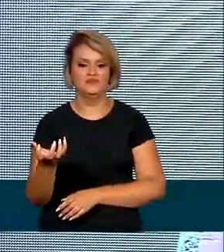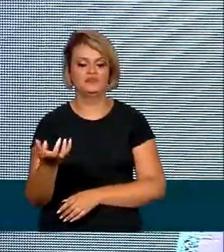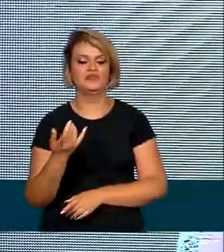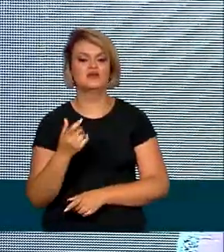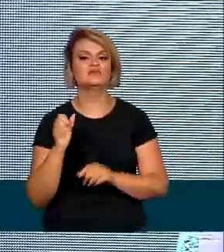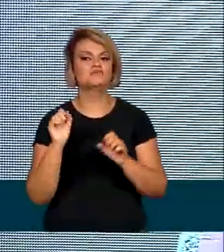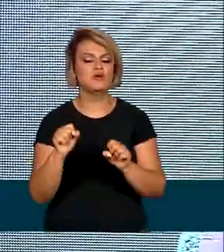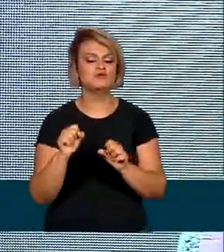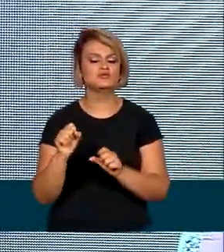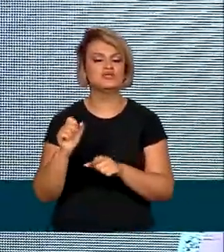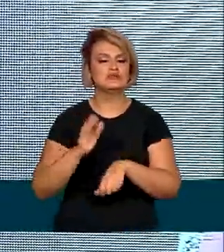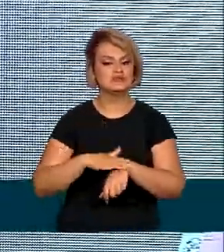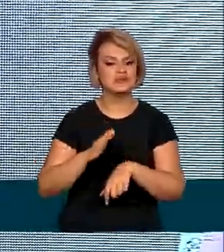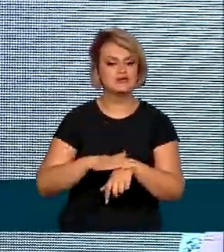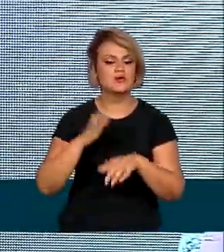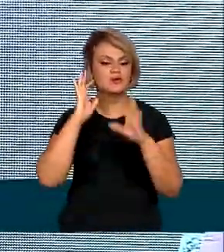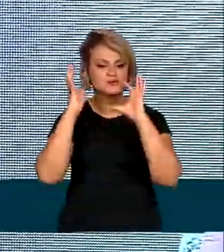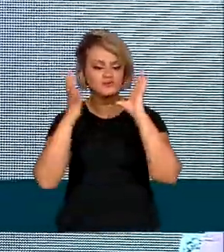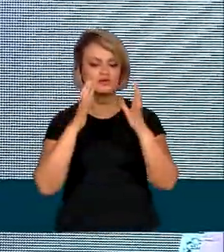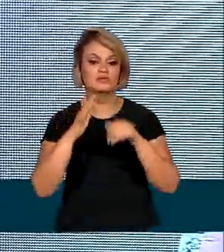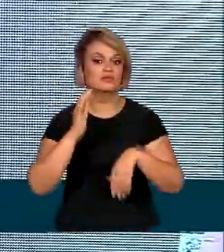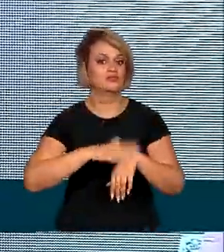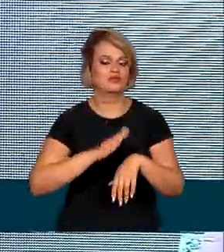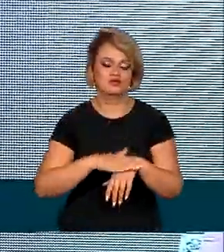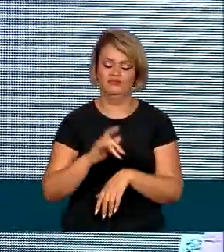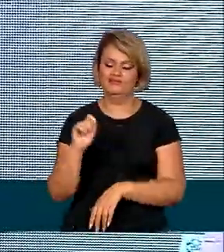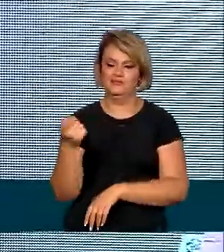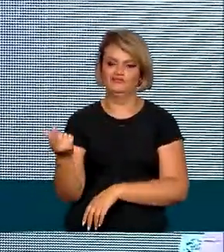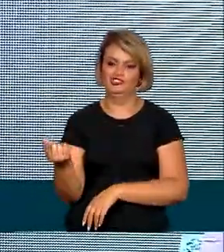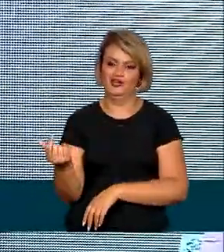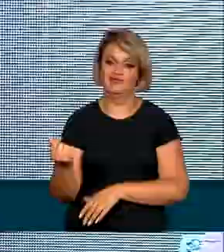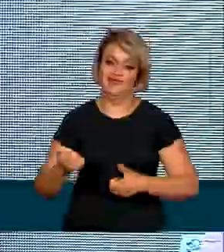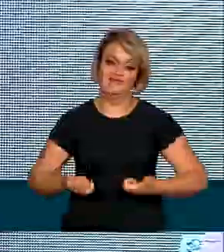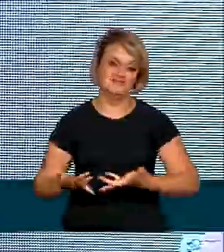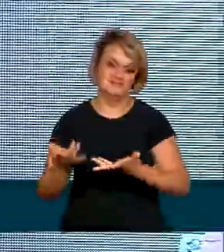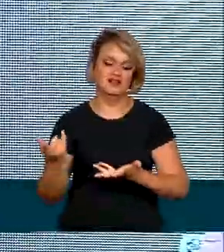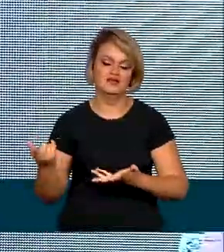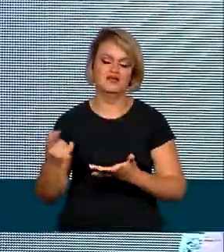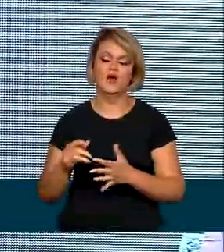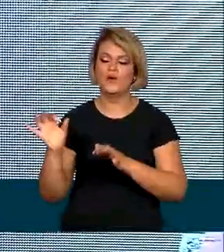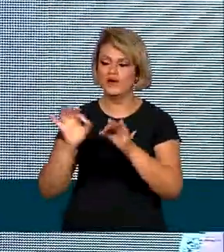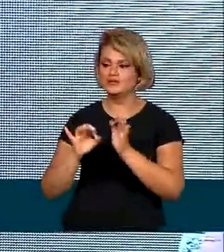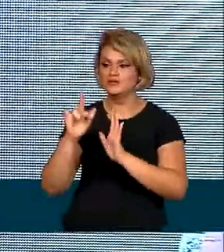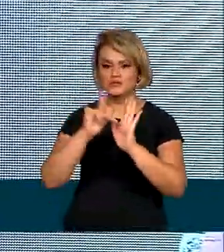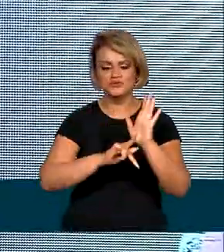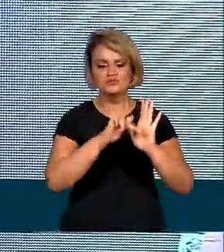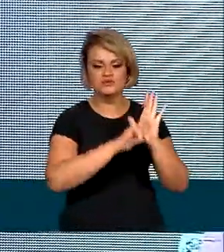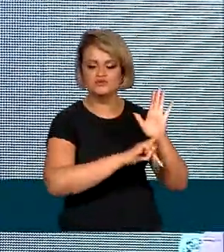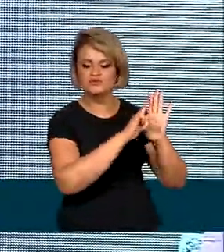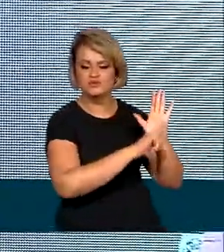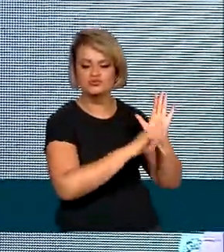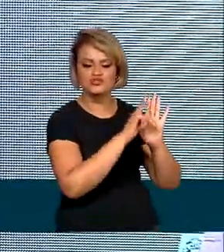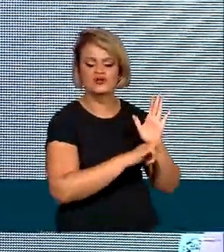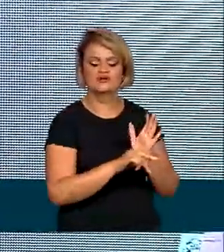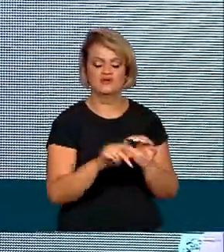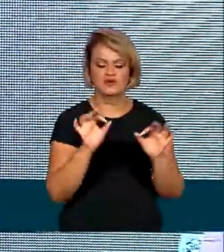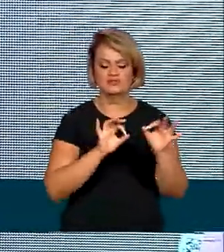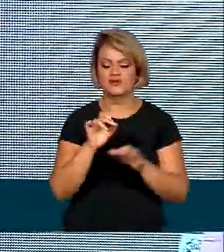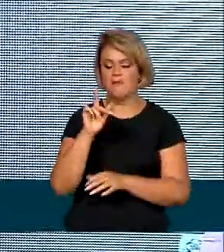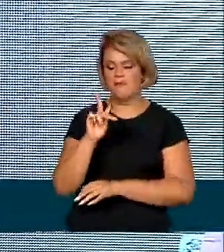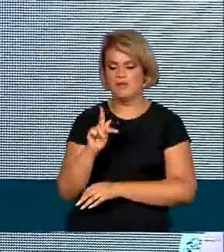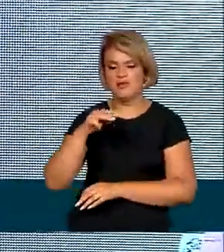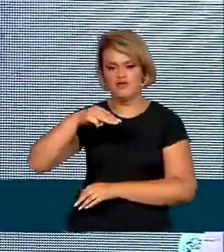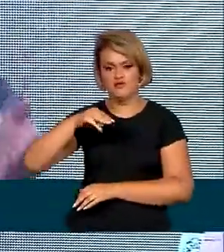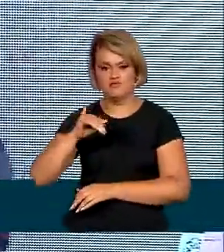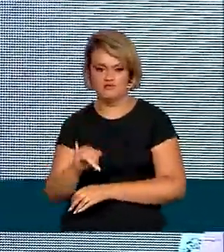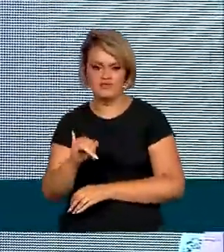podemos economizar tempo porque tempo é dinheiro recepcionando projetos através de permis de